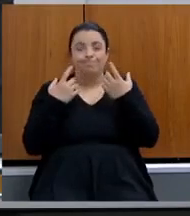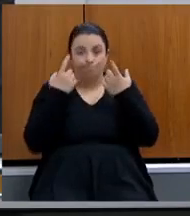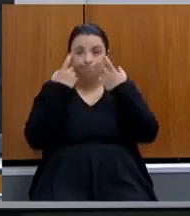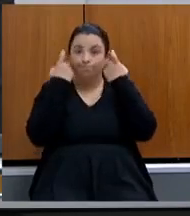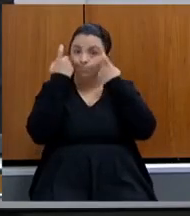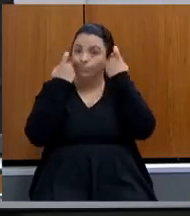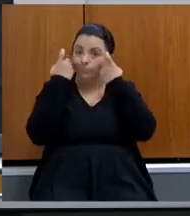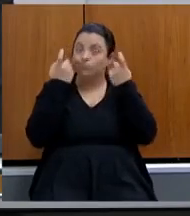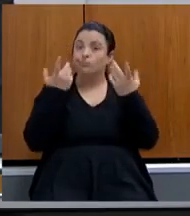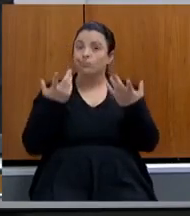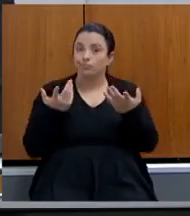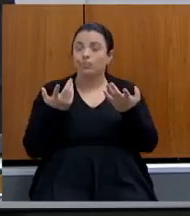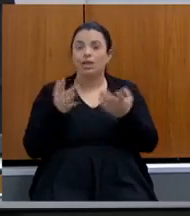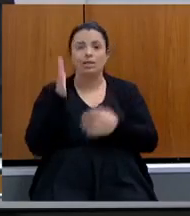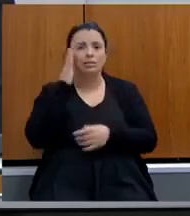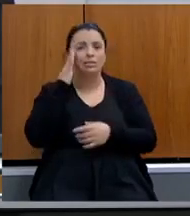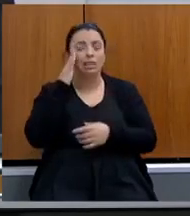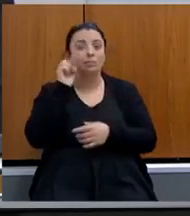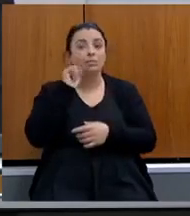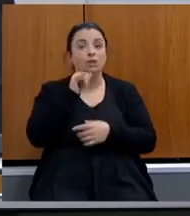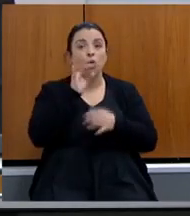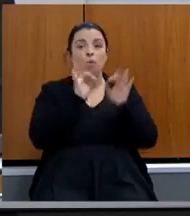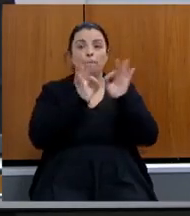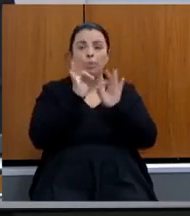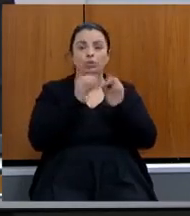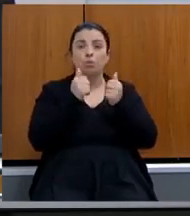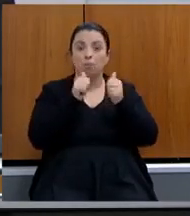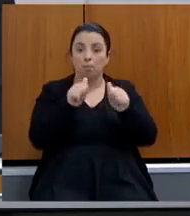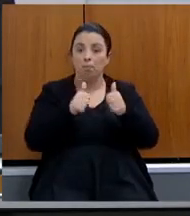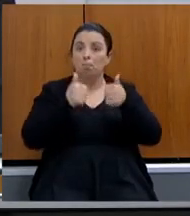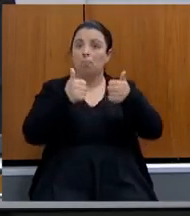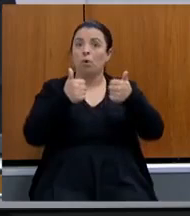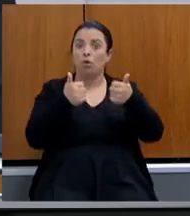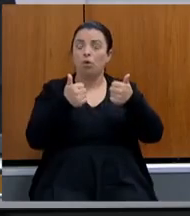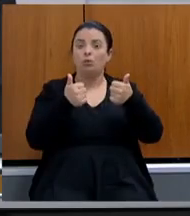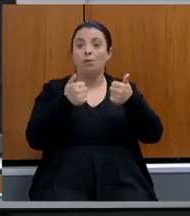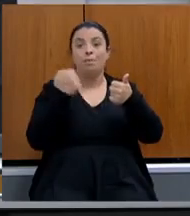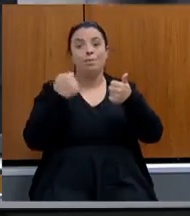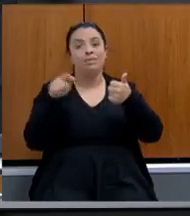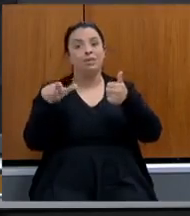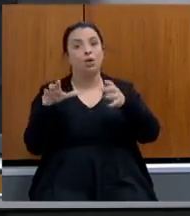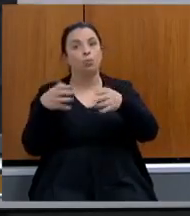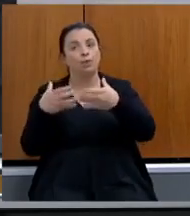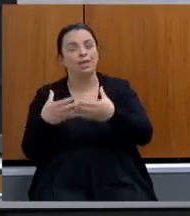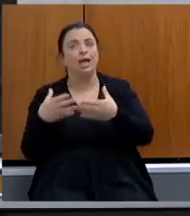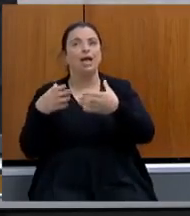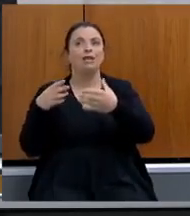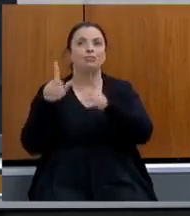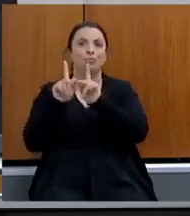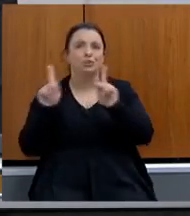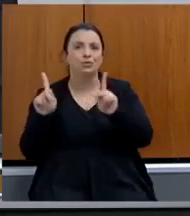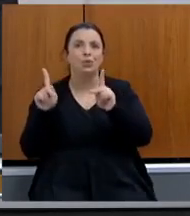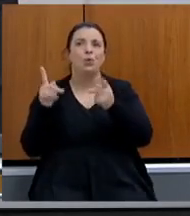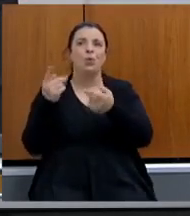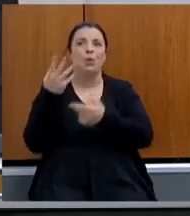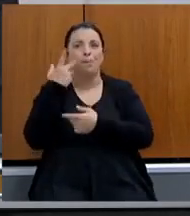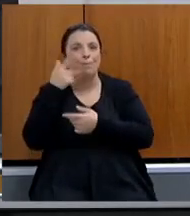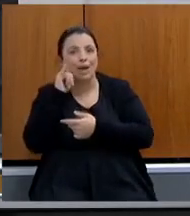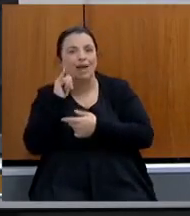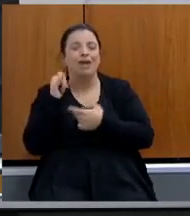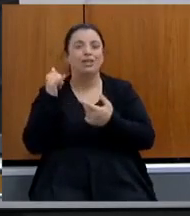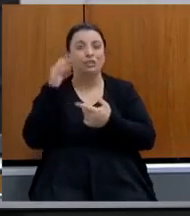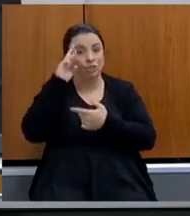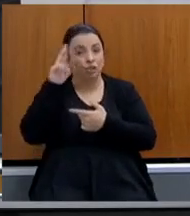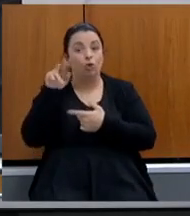a gente sabe que para o projeto ser bem sucedido a comunidade com os professores pais e diretores da